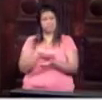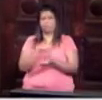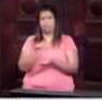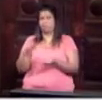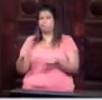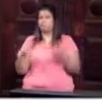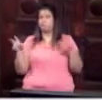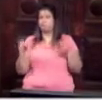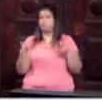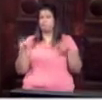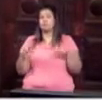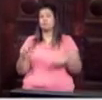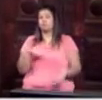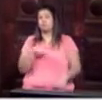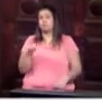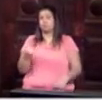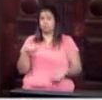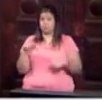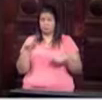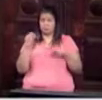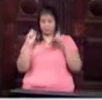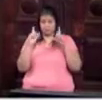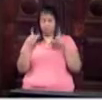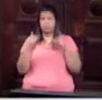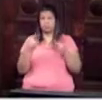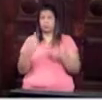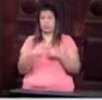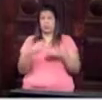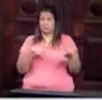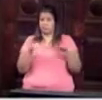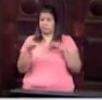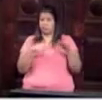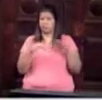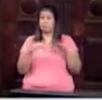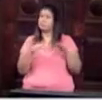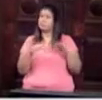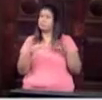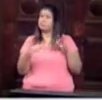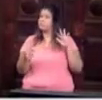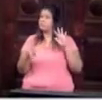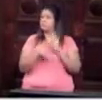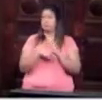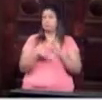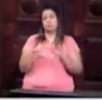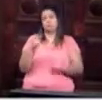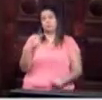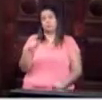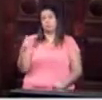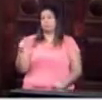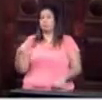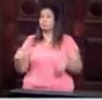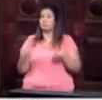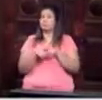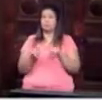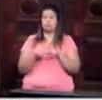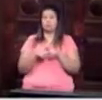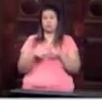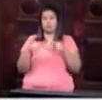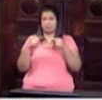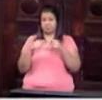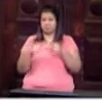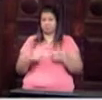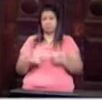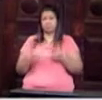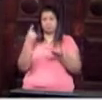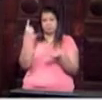elementos novos que ampliam muito o escopo do projeto, que fogem de muito ao pacto que nós celebramos aqui